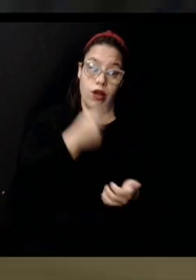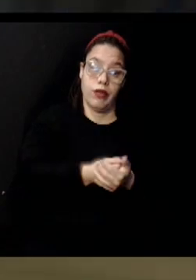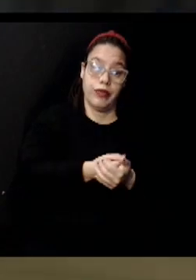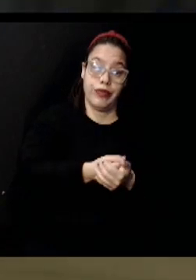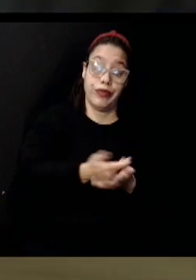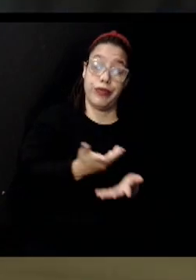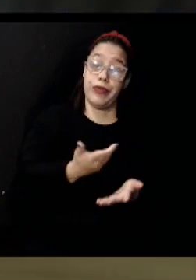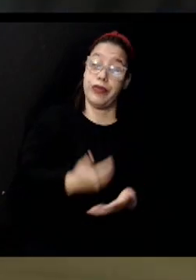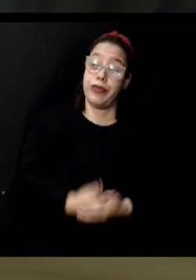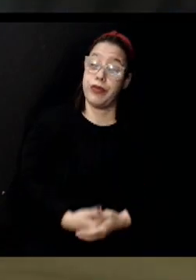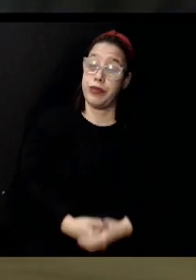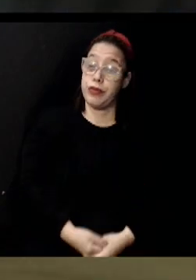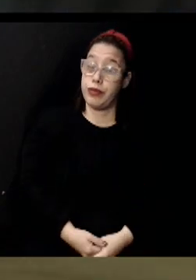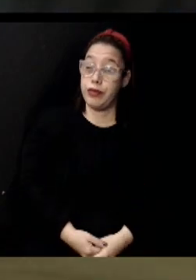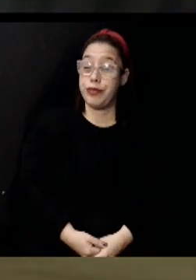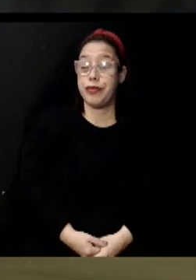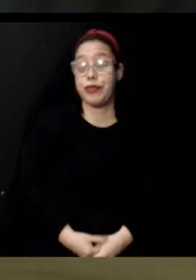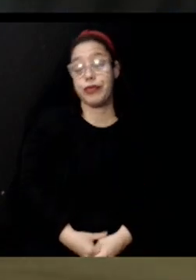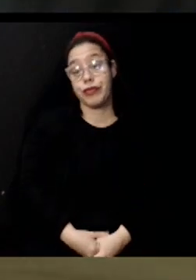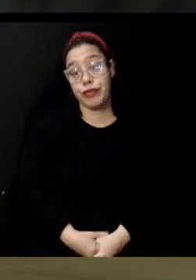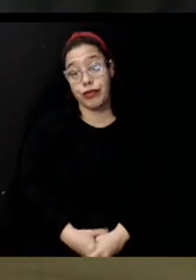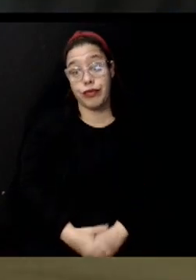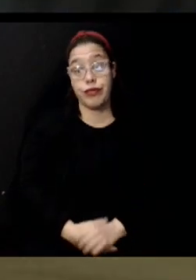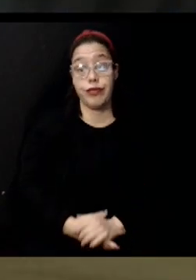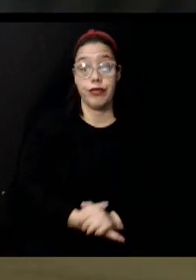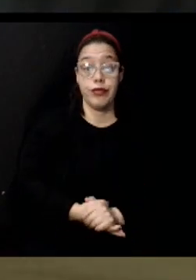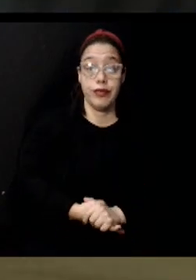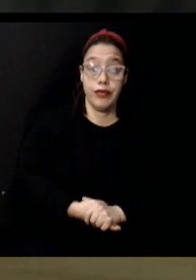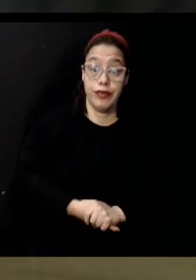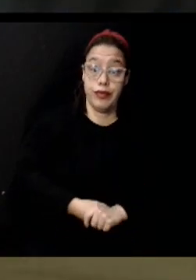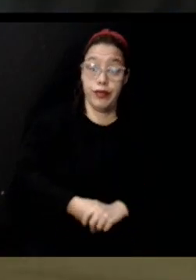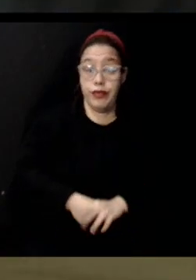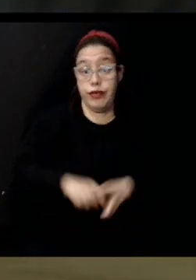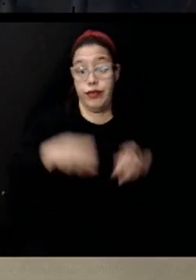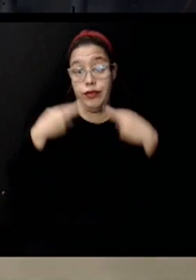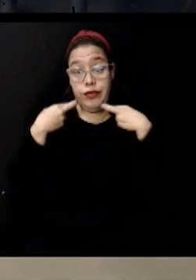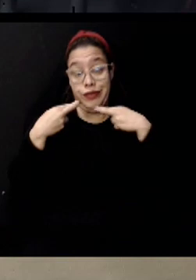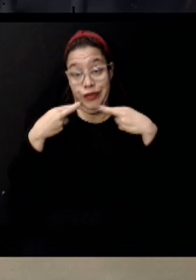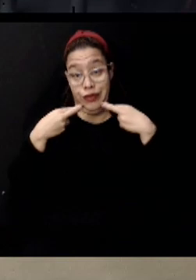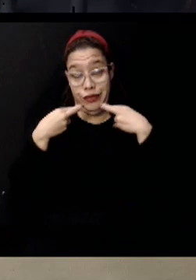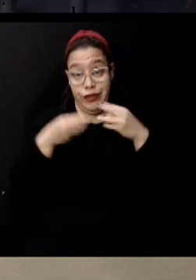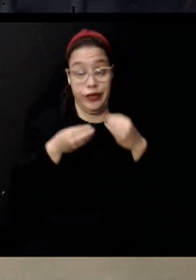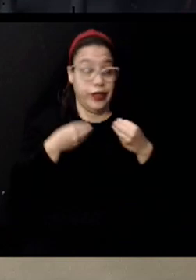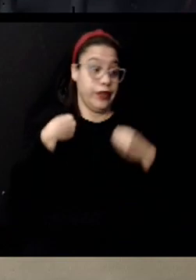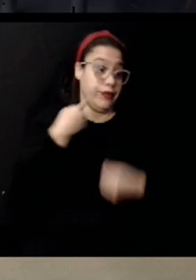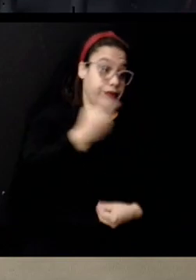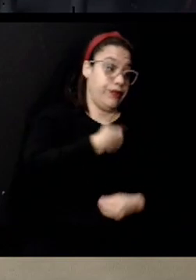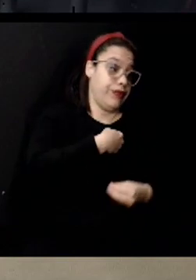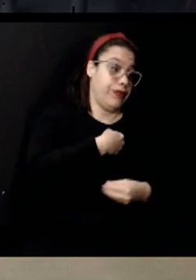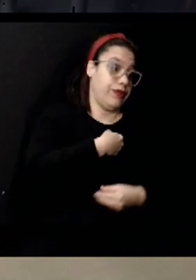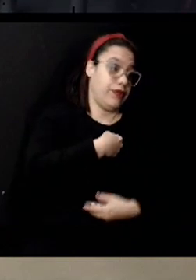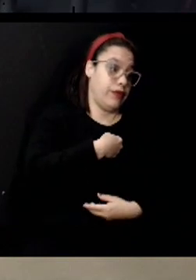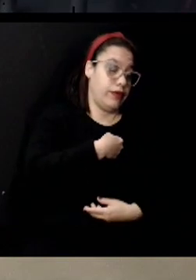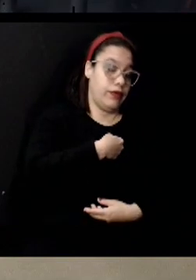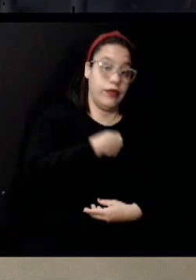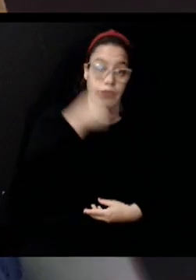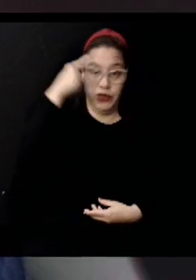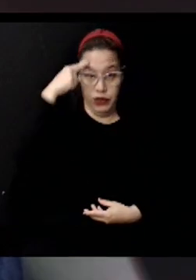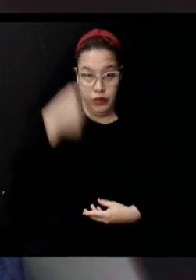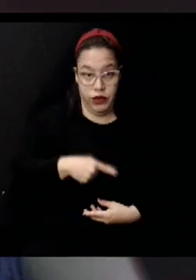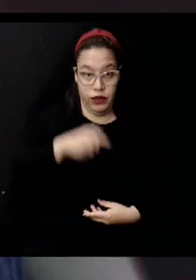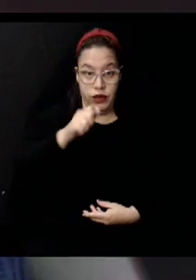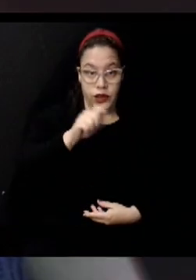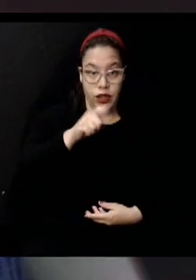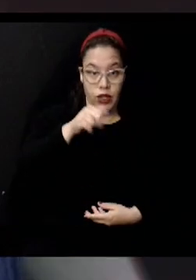as facetas e as faces das reclamações, né? Né, e somos nós que mandamos no algoritmo, porque a Olha partir do aí, ó. momento que você É, clicou